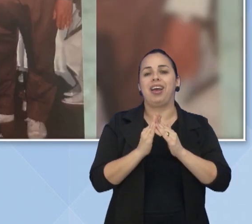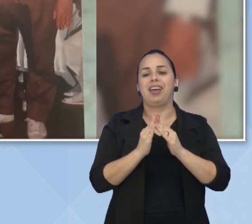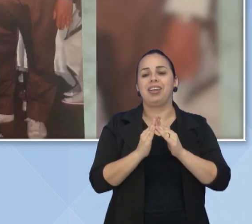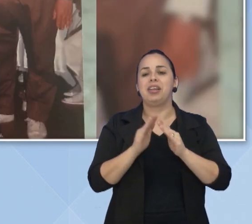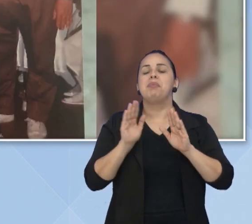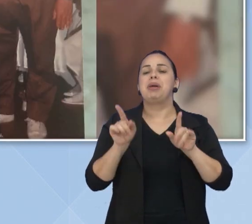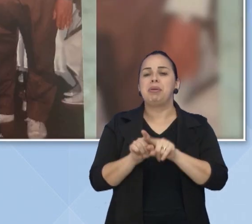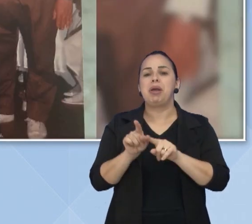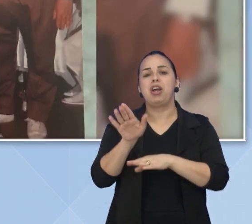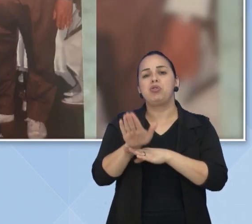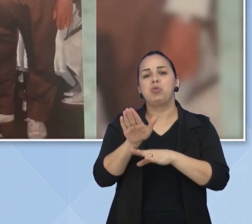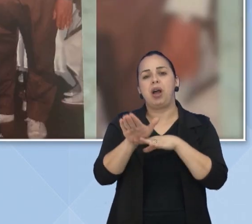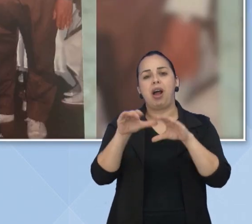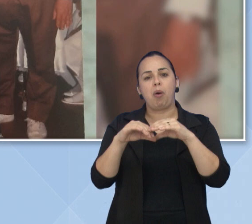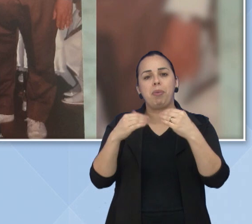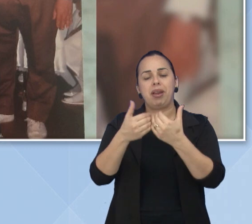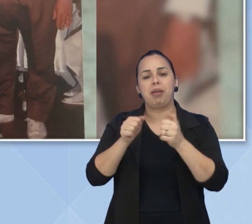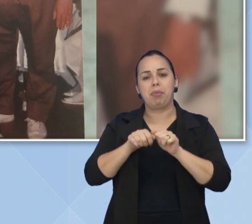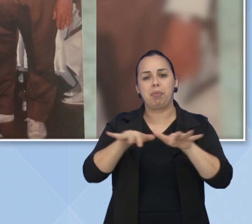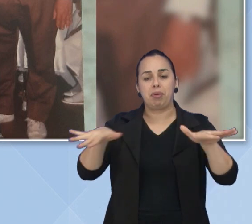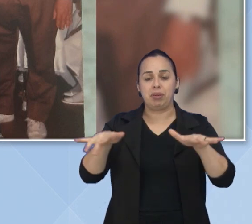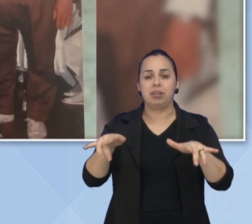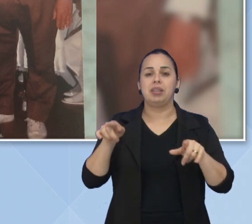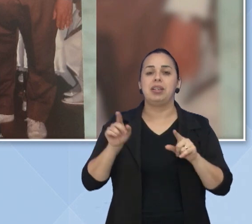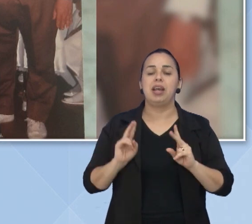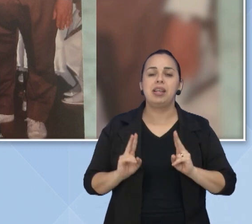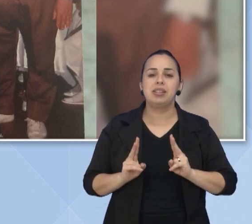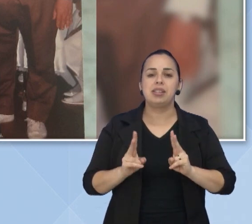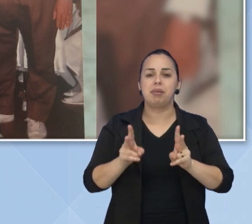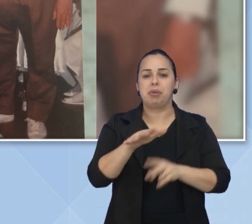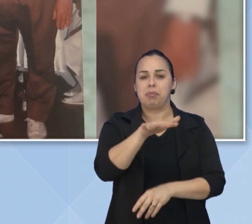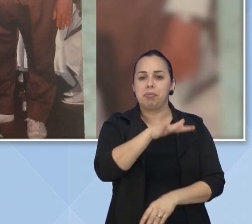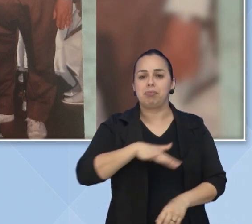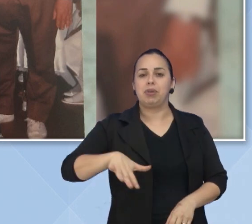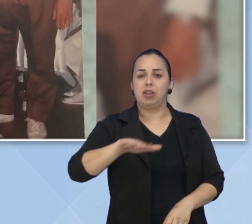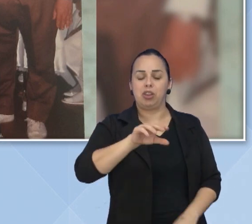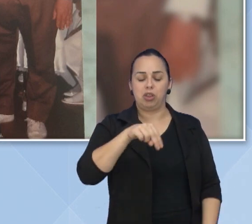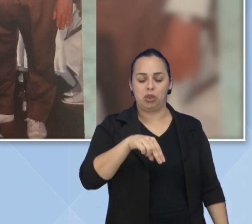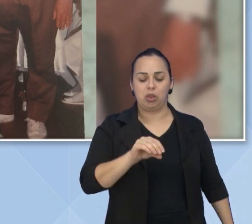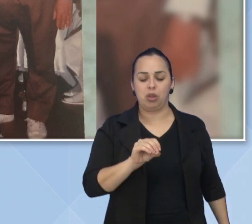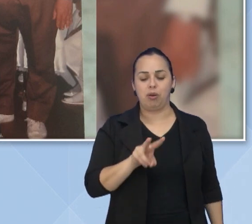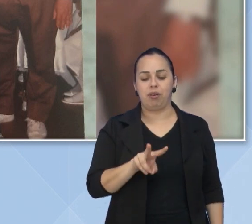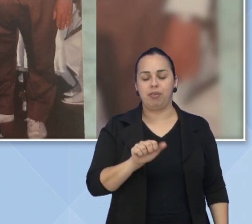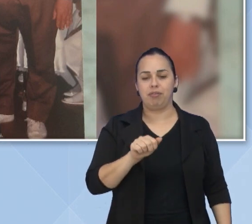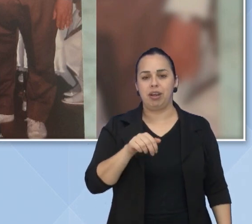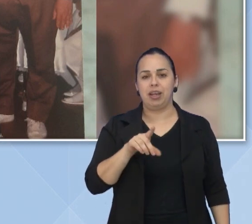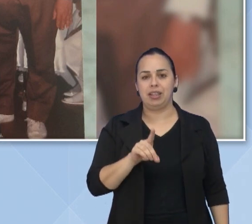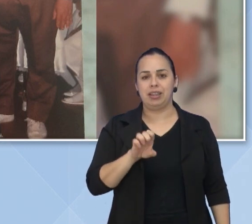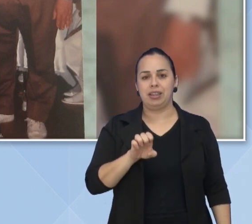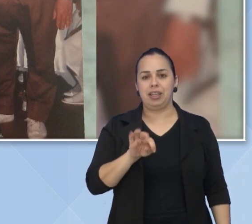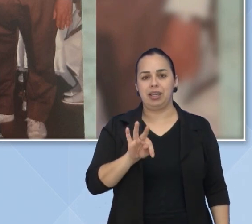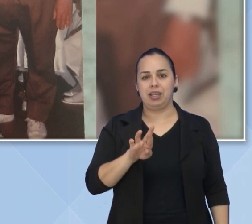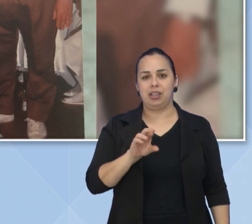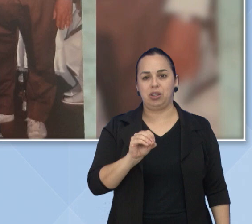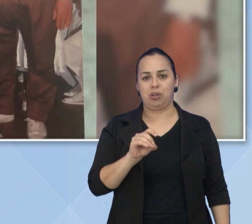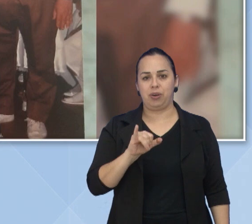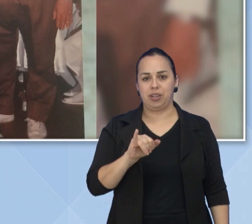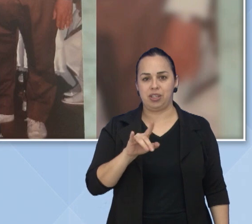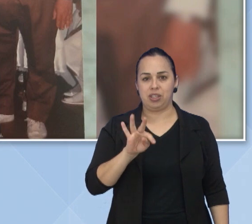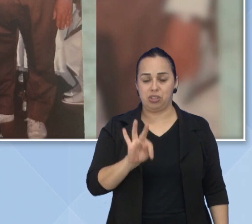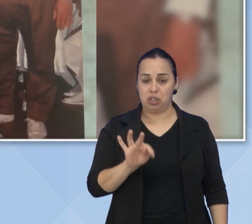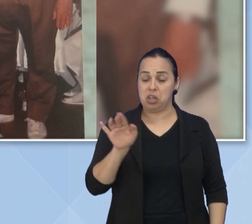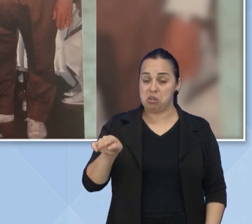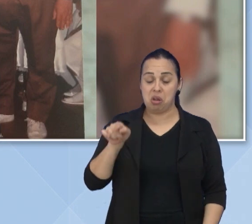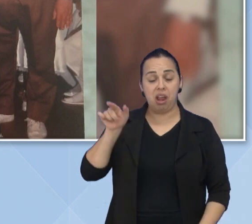da comunidade. Seu envolvimento com o bairro Jardim Nova Detroit e sua fé inabalável tornaram uma figura